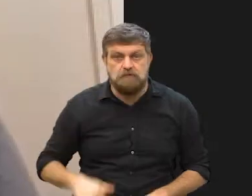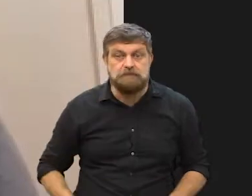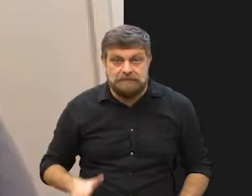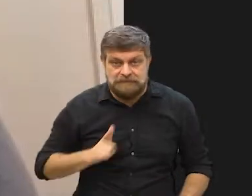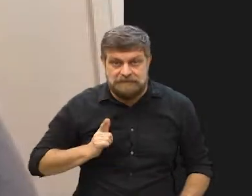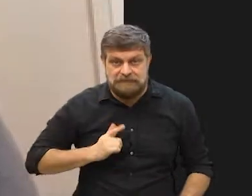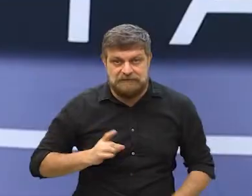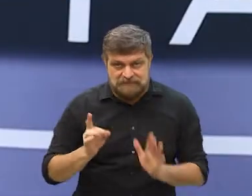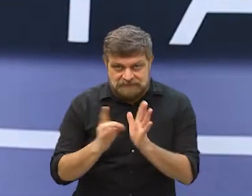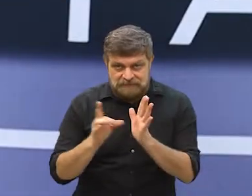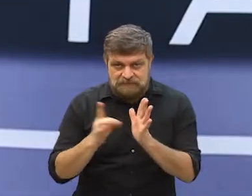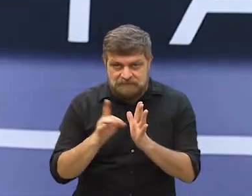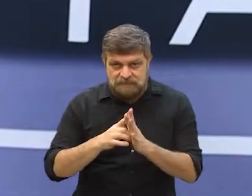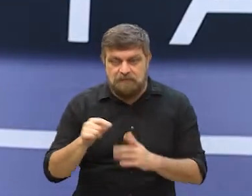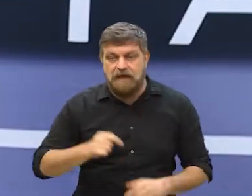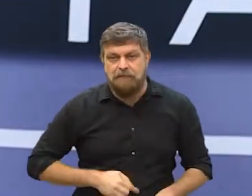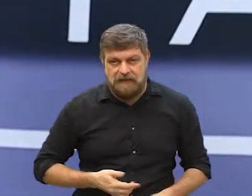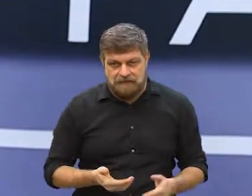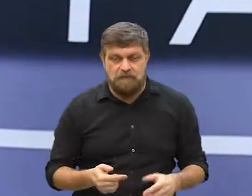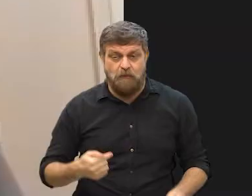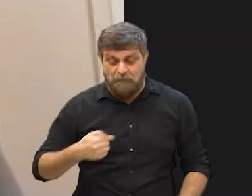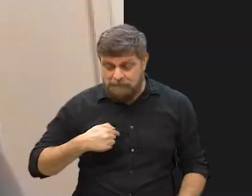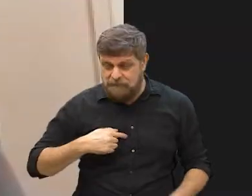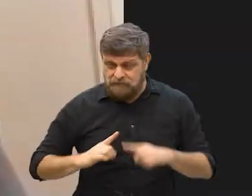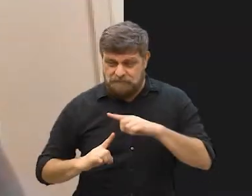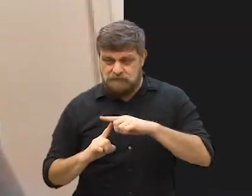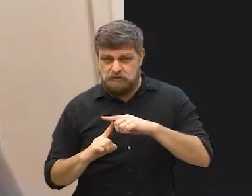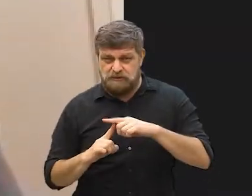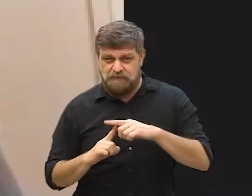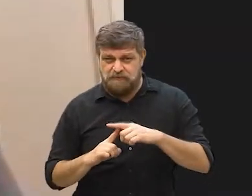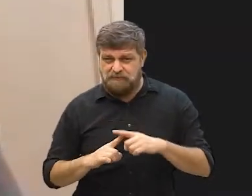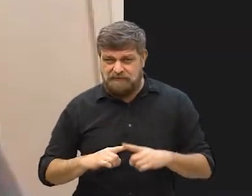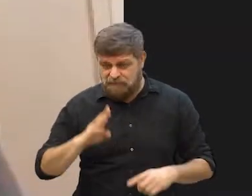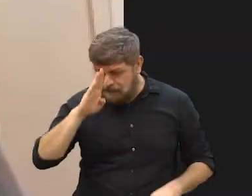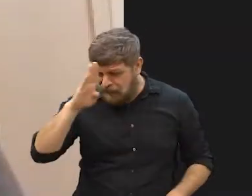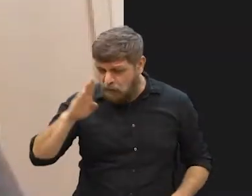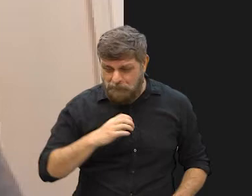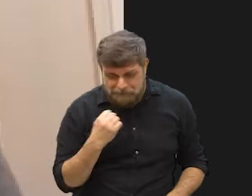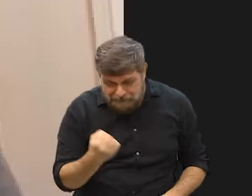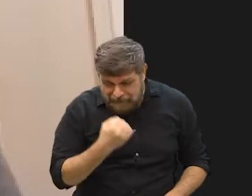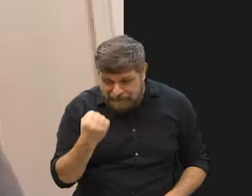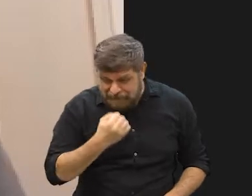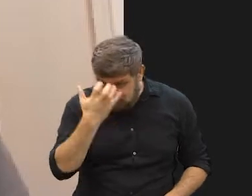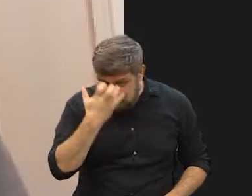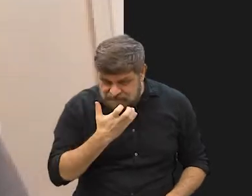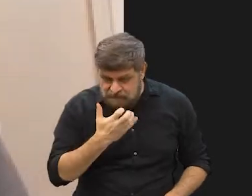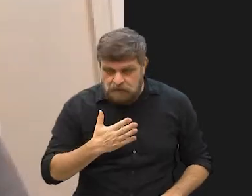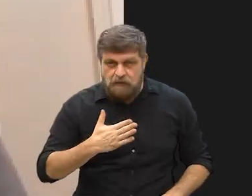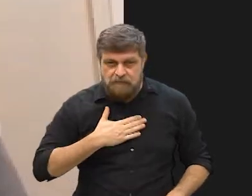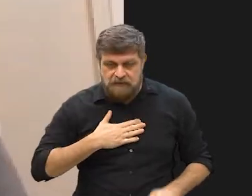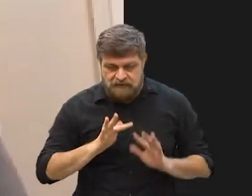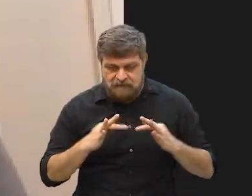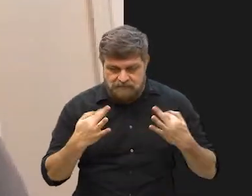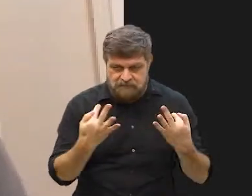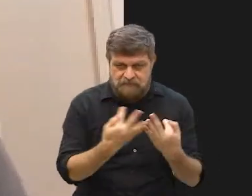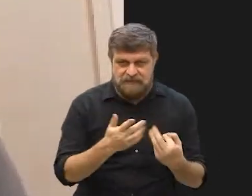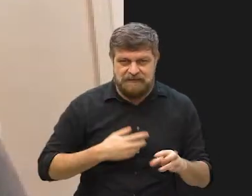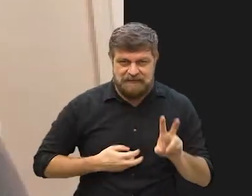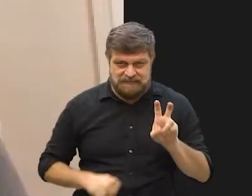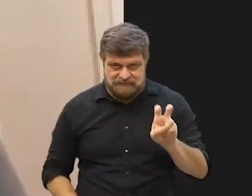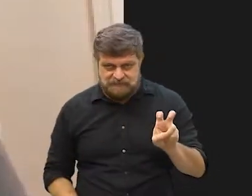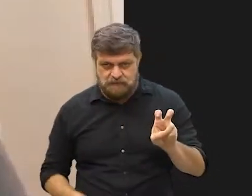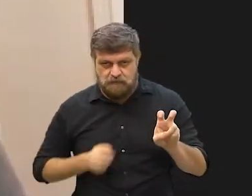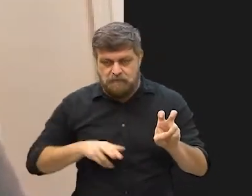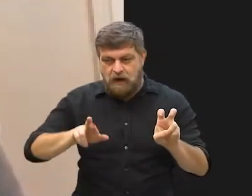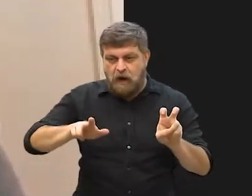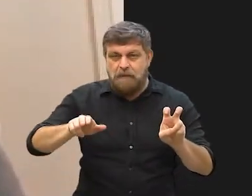tipo. O meu tipo não é o tipo mais grave, como eu falei, né? Na minha família, nós somos em 5, o meu